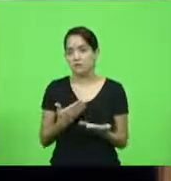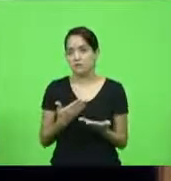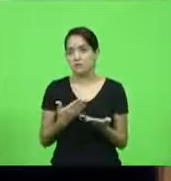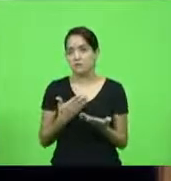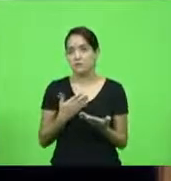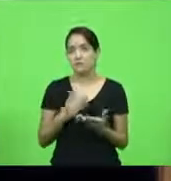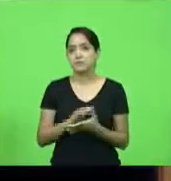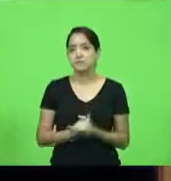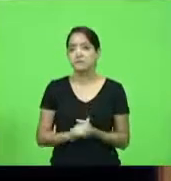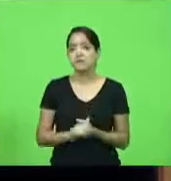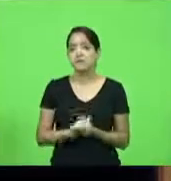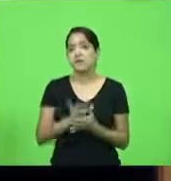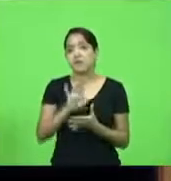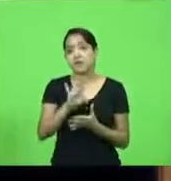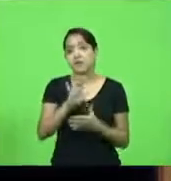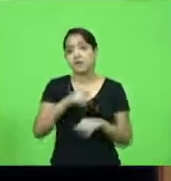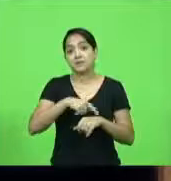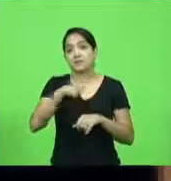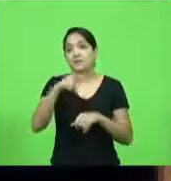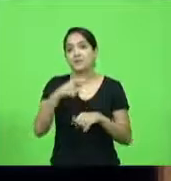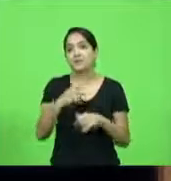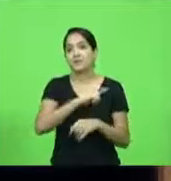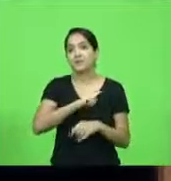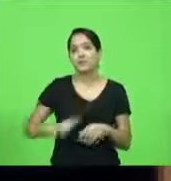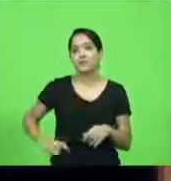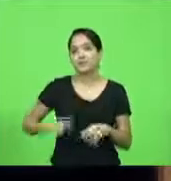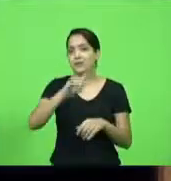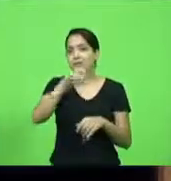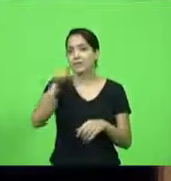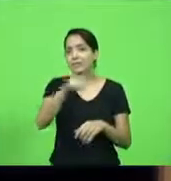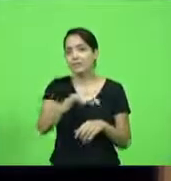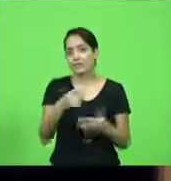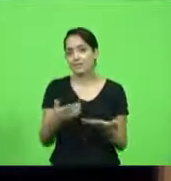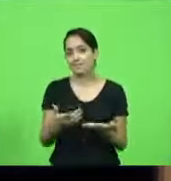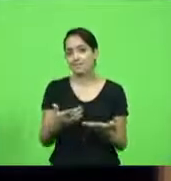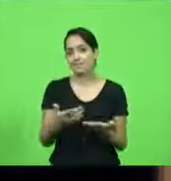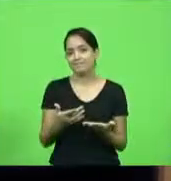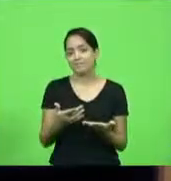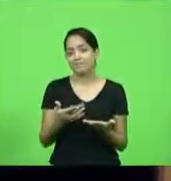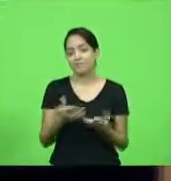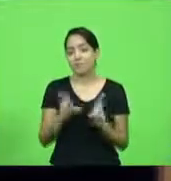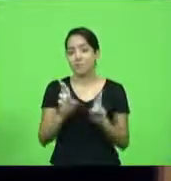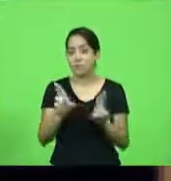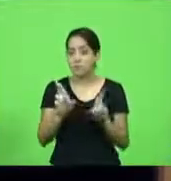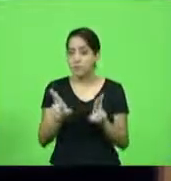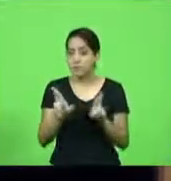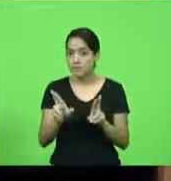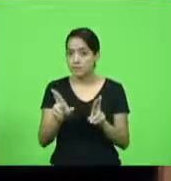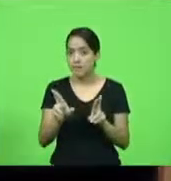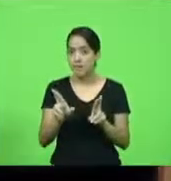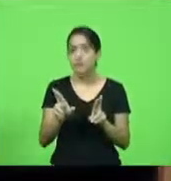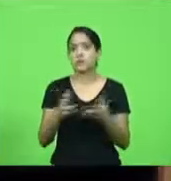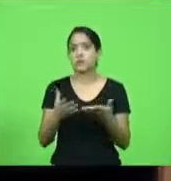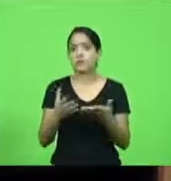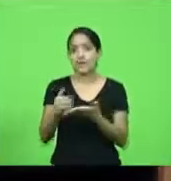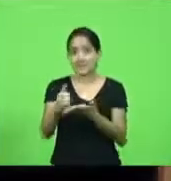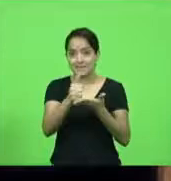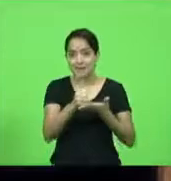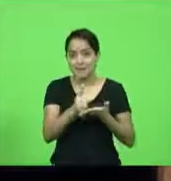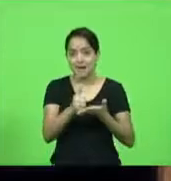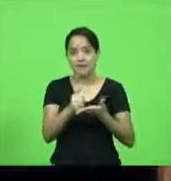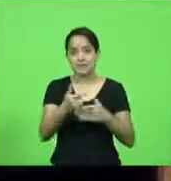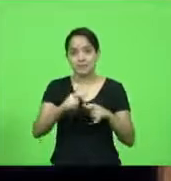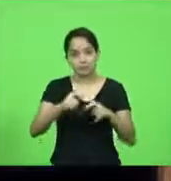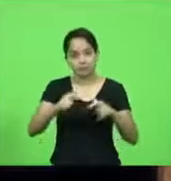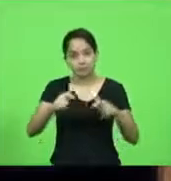assim aprovaram, mas, de repente, o governador veta. E eu espero, nobres deputados, que essa base de apoio que está aumentando